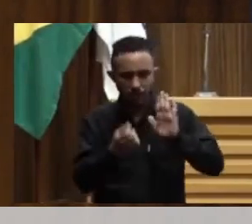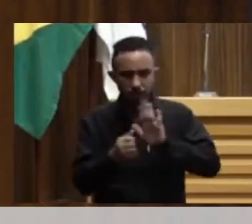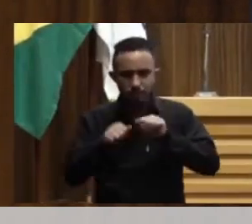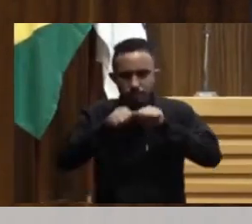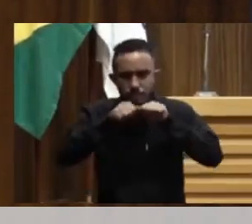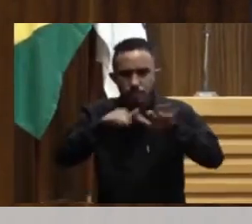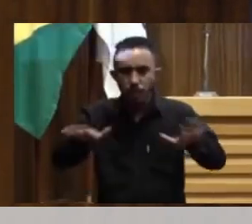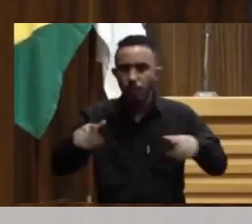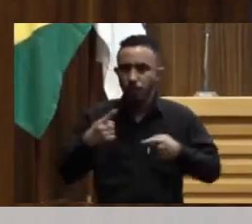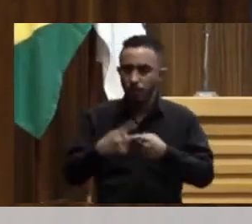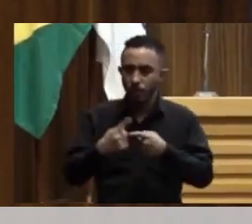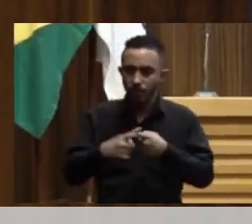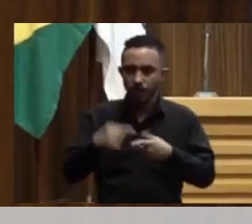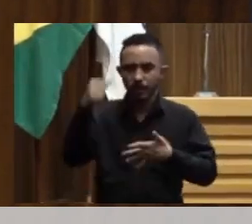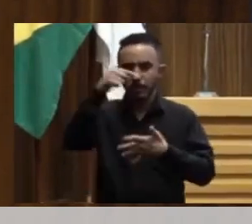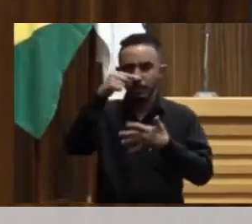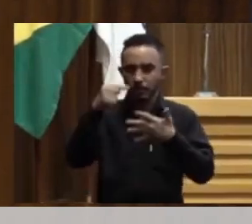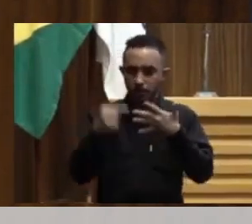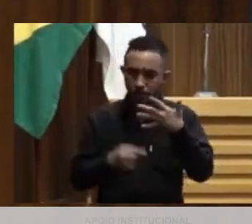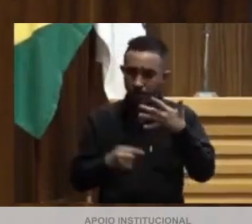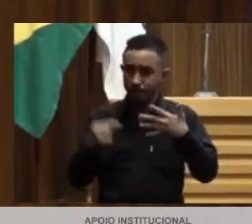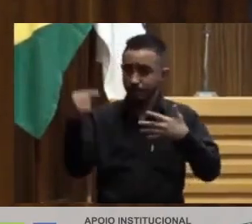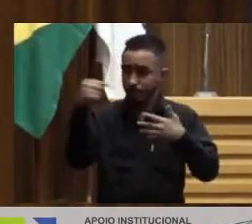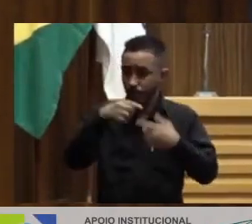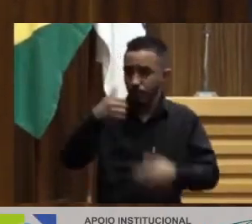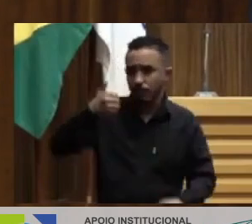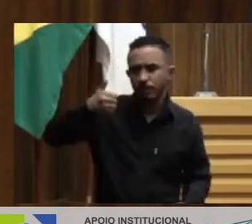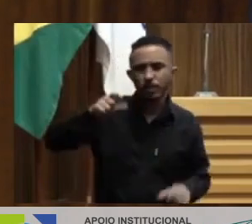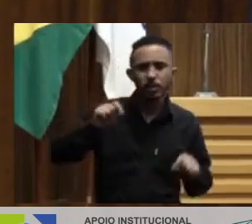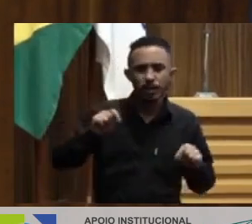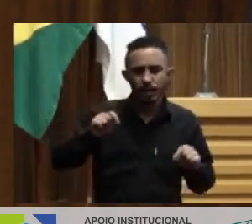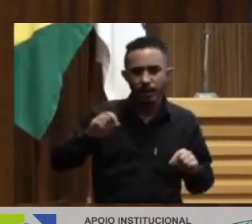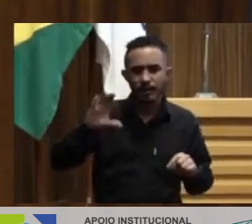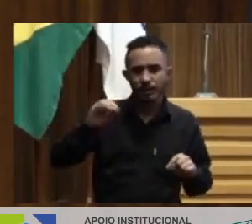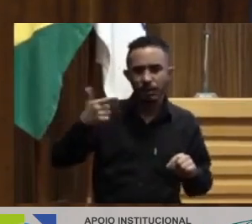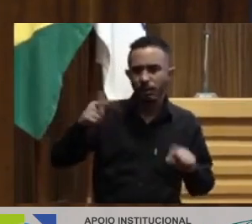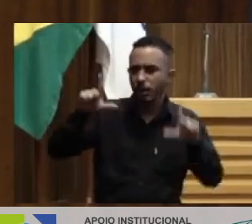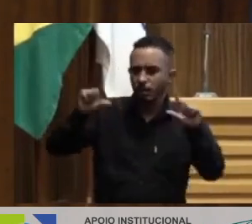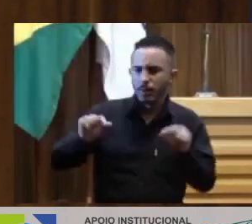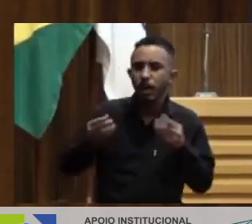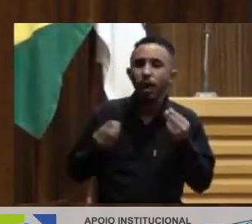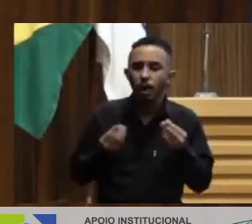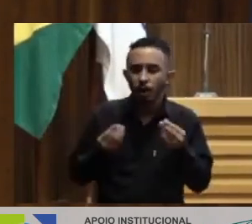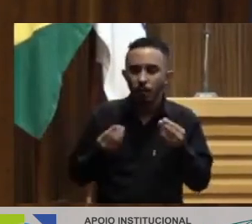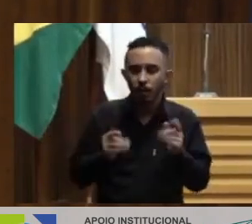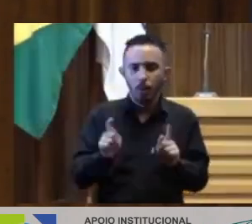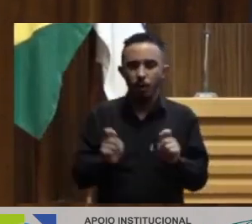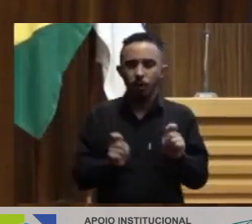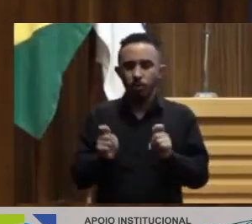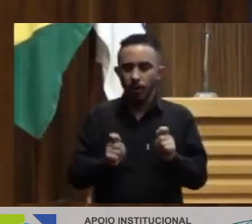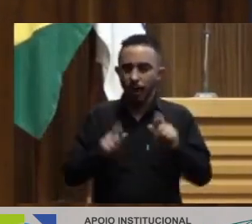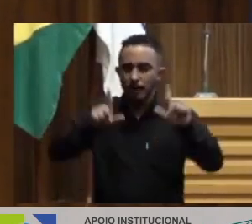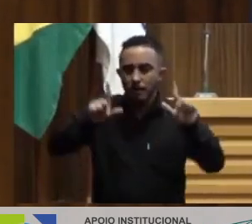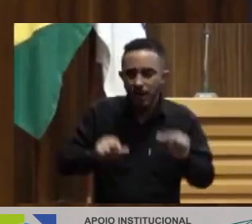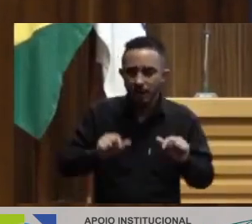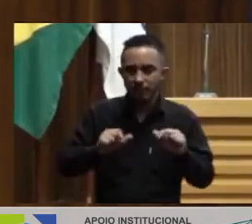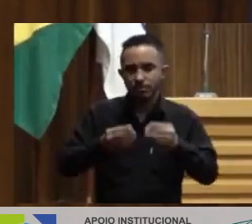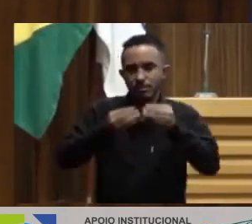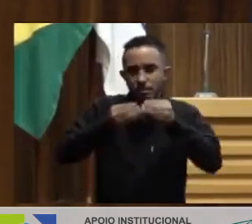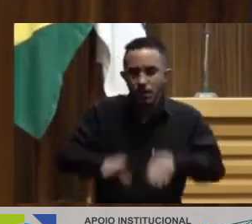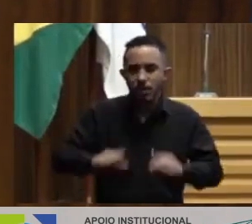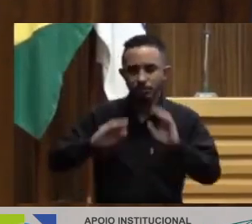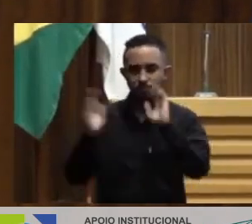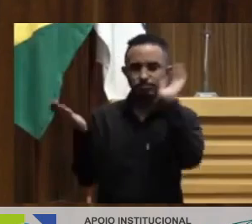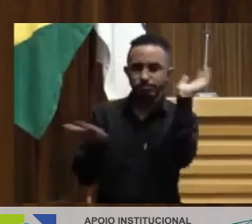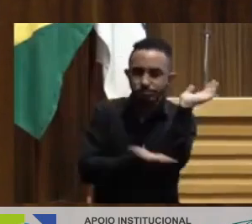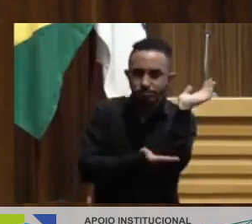porque o item 1 da descarbonização é controlar desmatamento. Esse é o